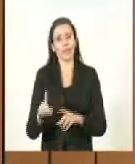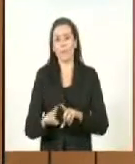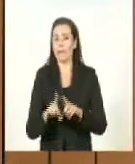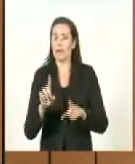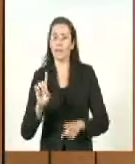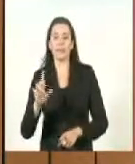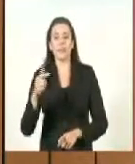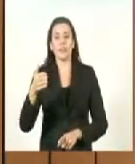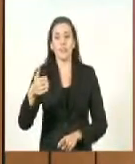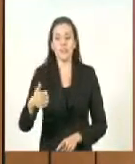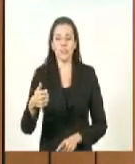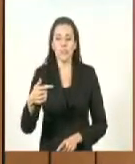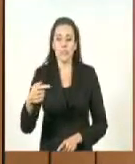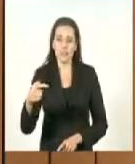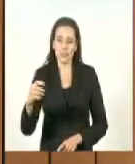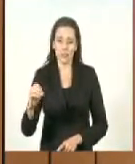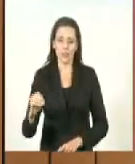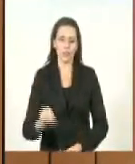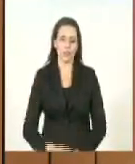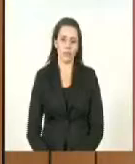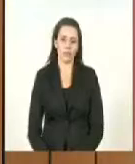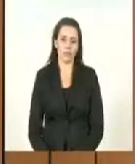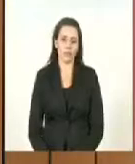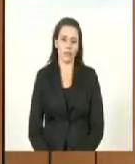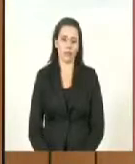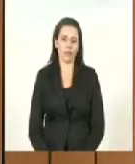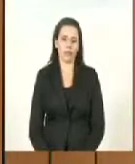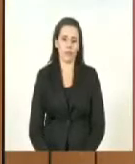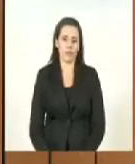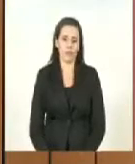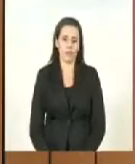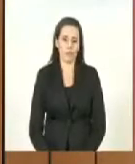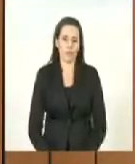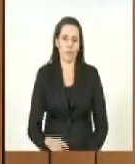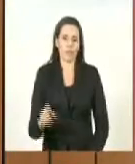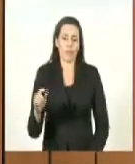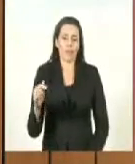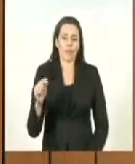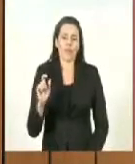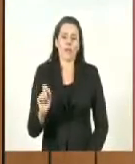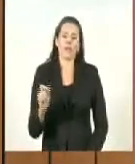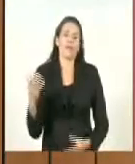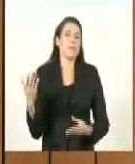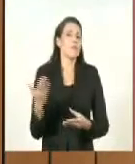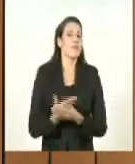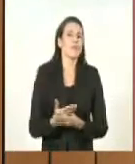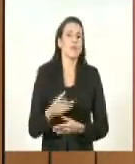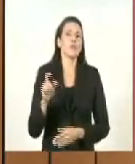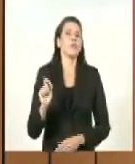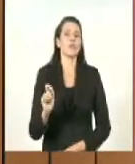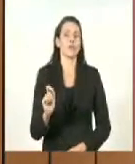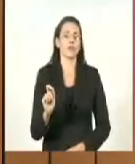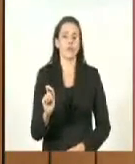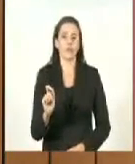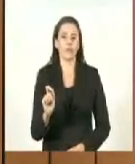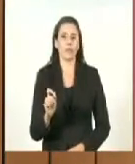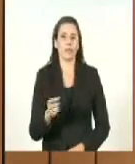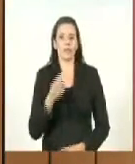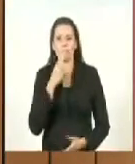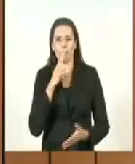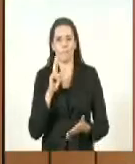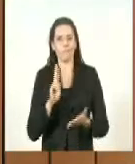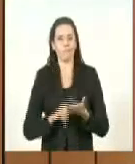trânsito. O que aconteceu com essa ação? Essa ação gerou uma multa para o